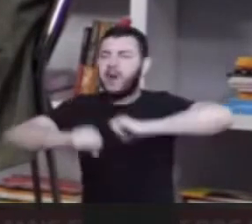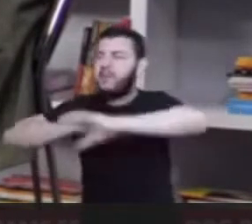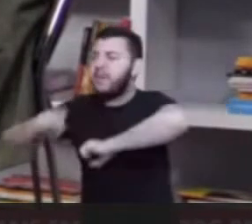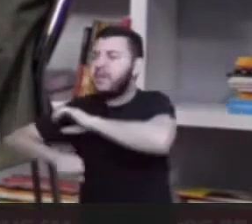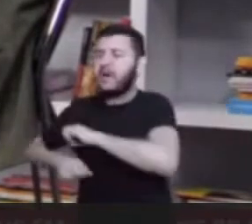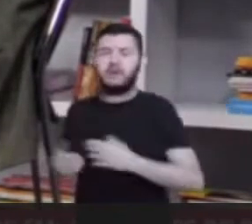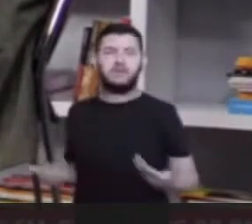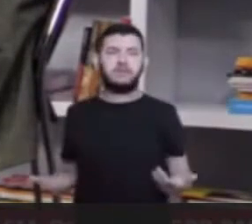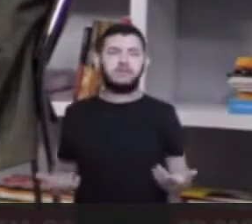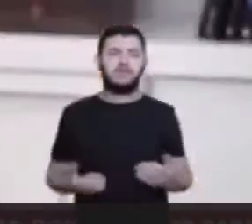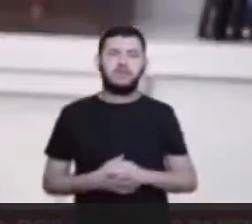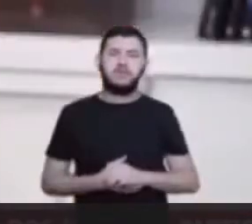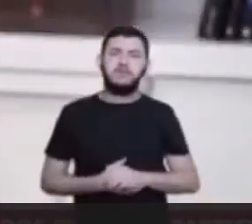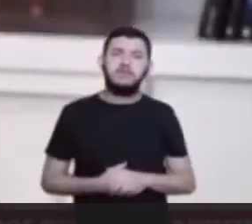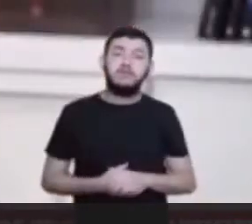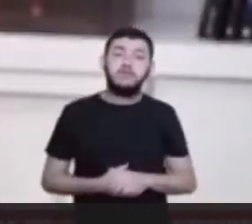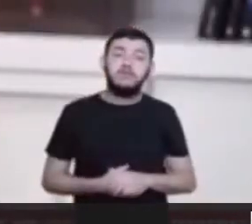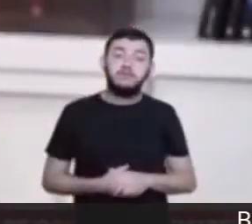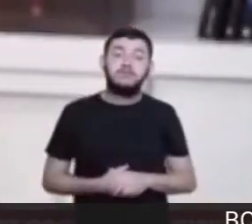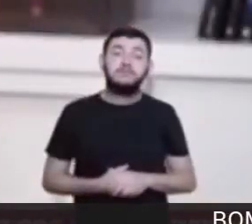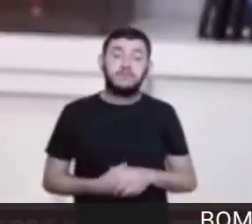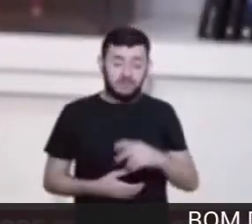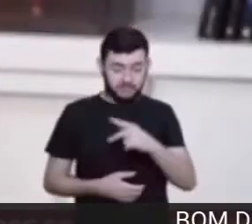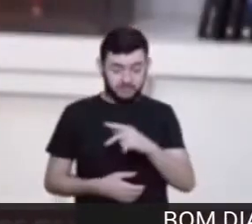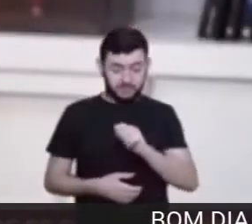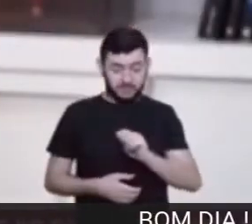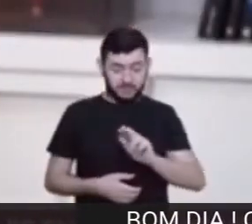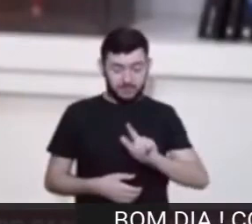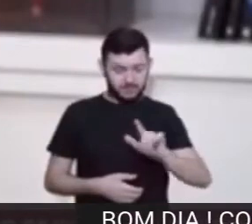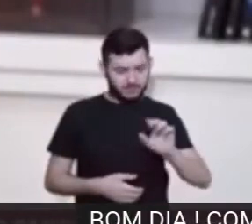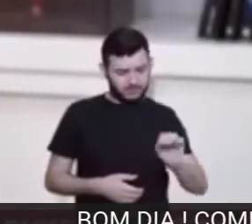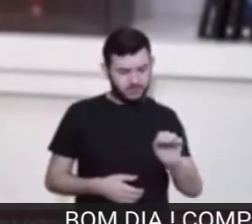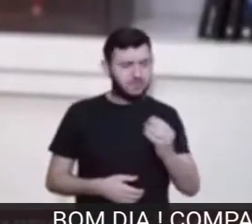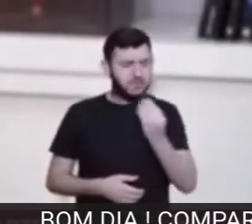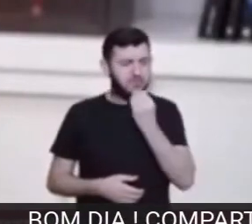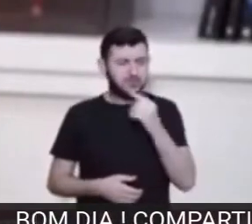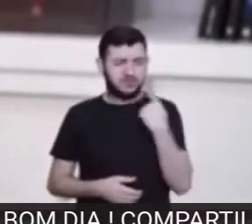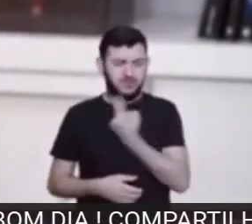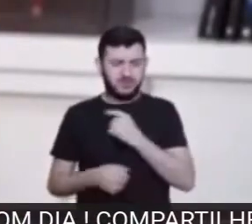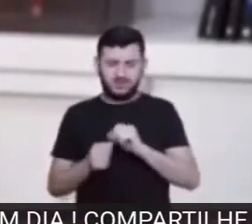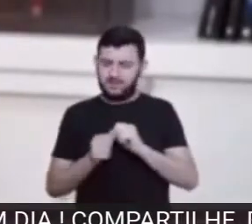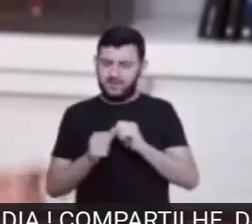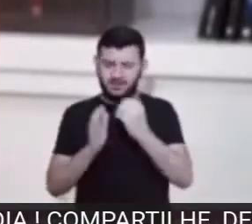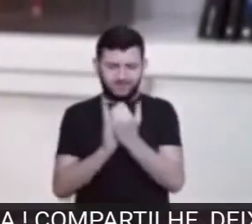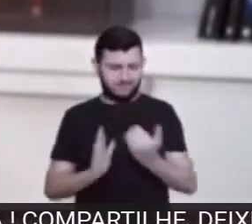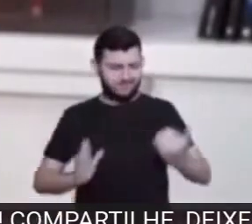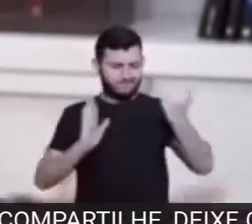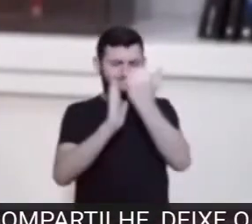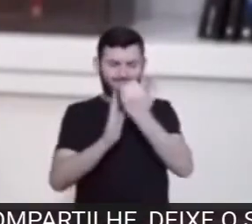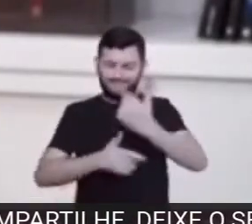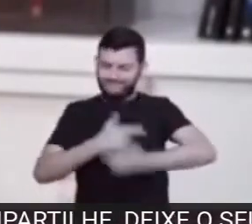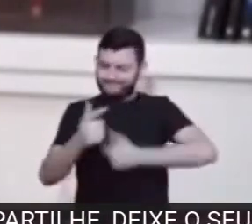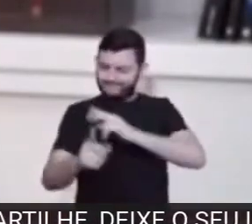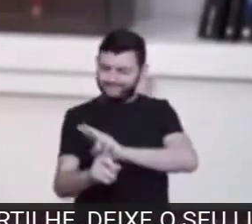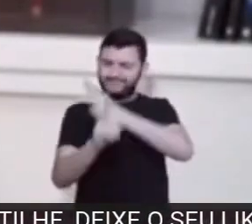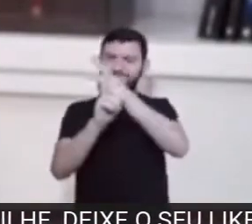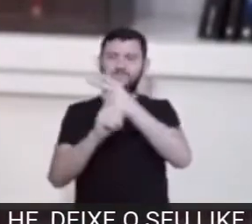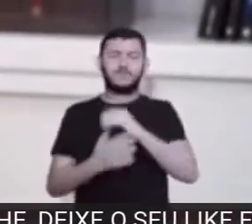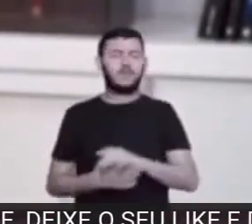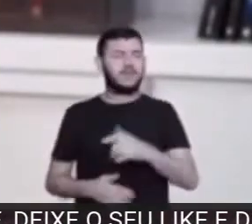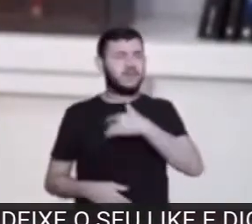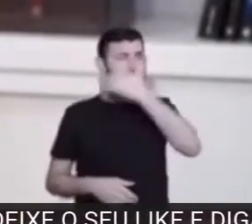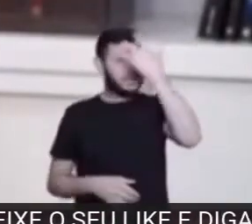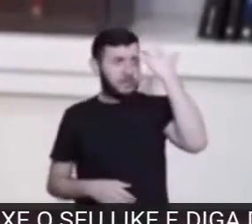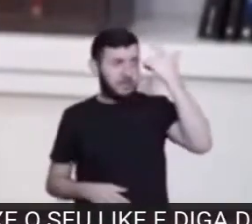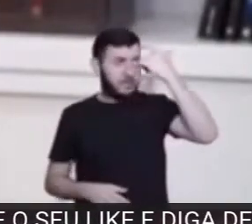É? É. Quando alguém pergunta por que eu não faço autocrítica, eu faço autocrítica, sim. Eu poderia ter feito mais universidade,